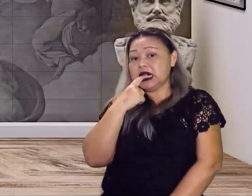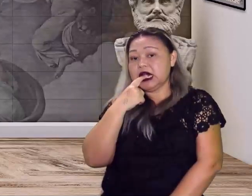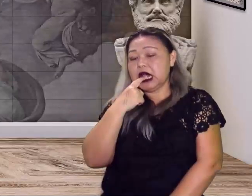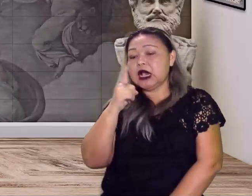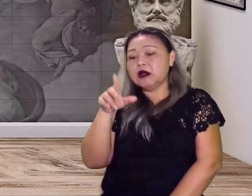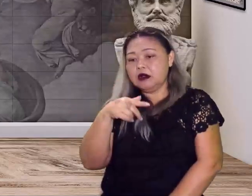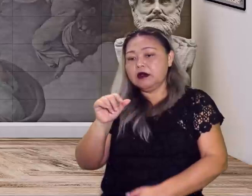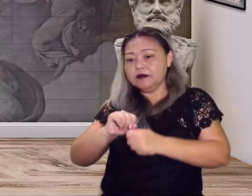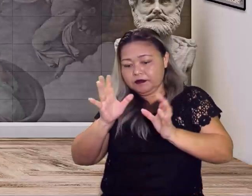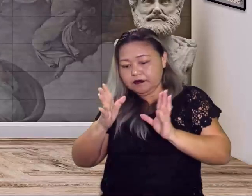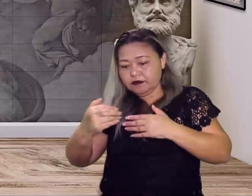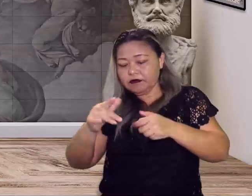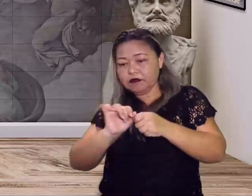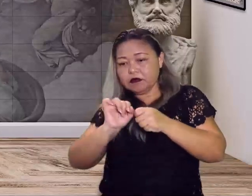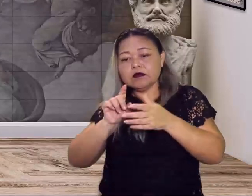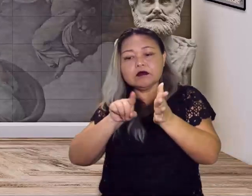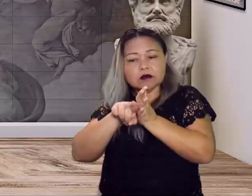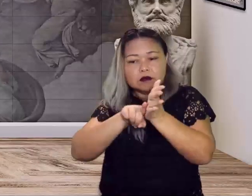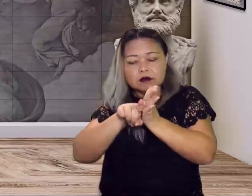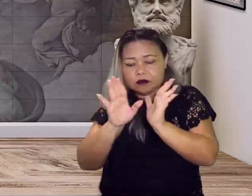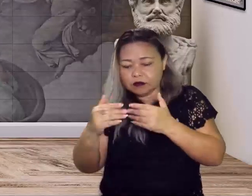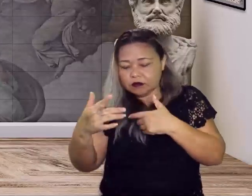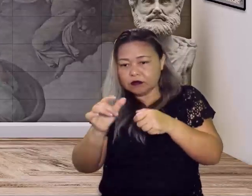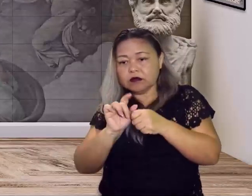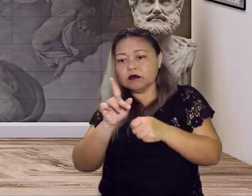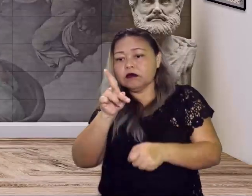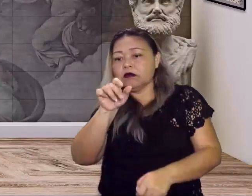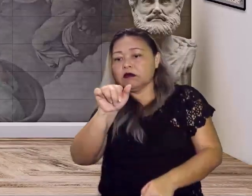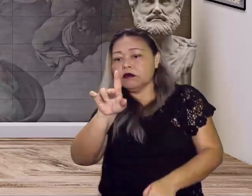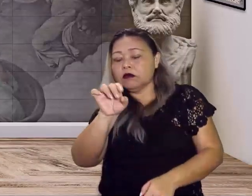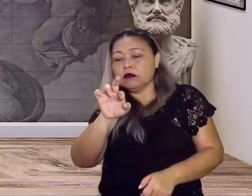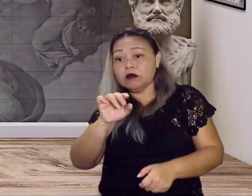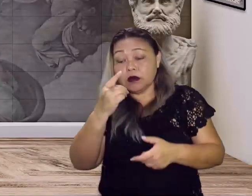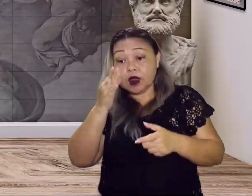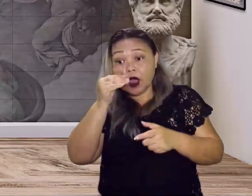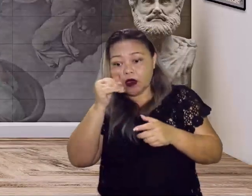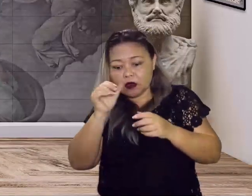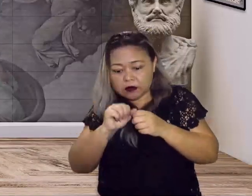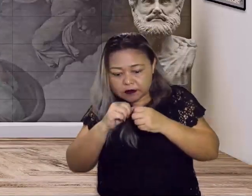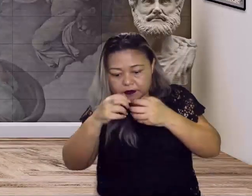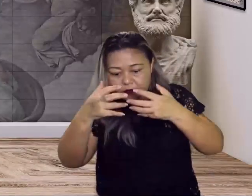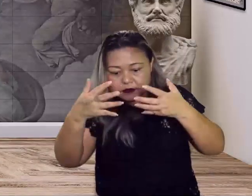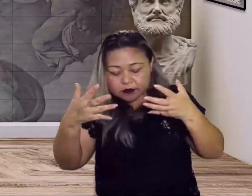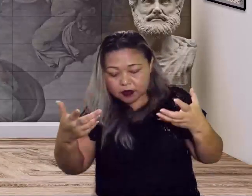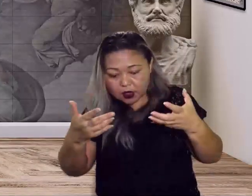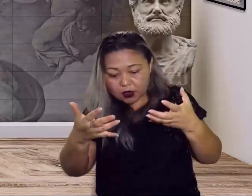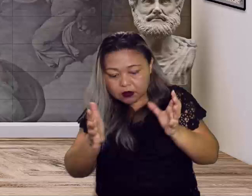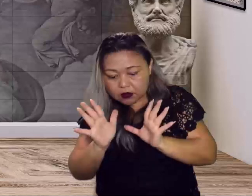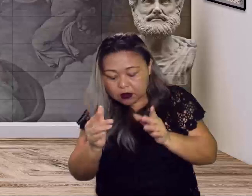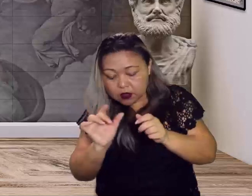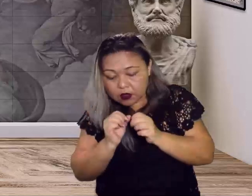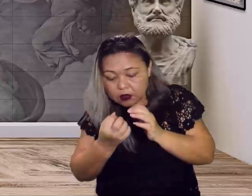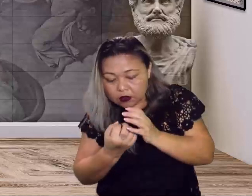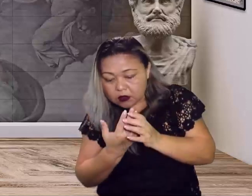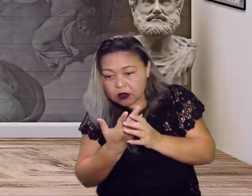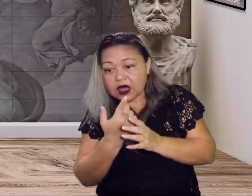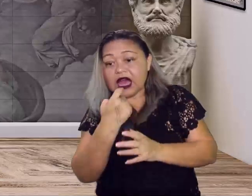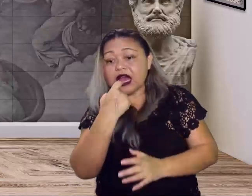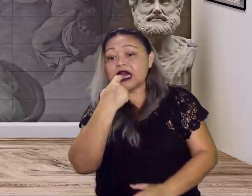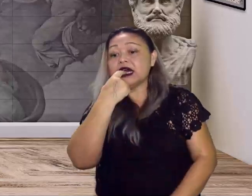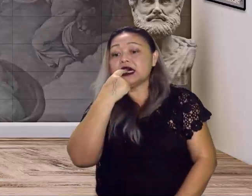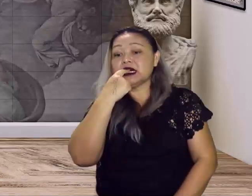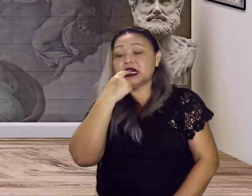mito da caixa de Pandora? Podem pesquisar. Pandora, curiosamente, abriu a caixa. Quando abriu a caixa, saiu a